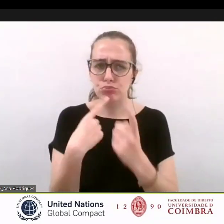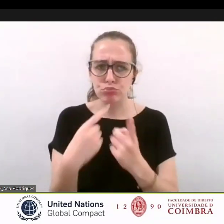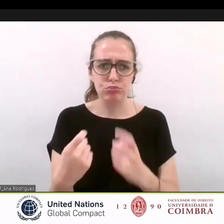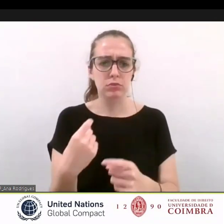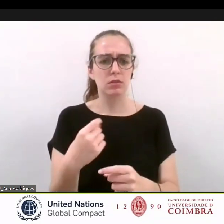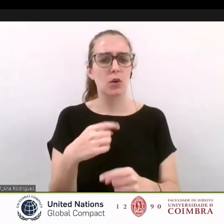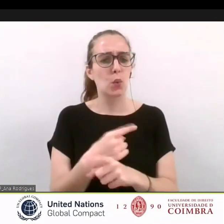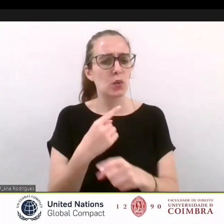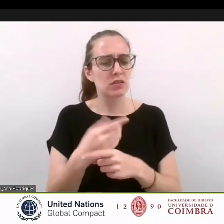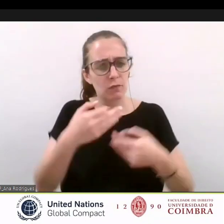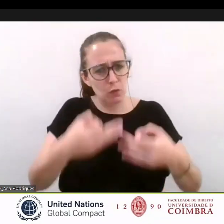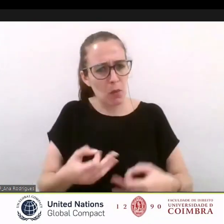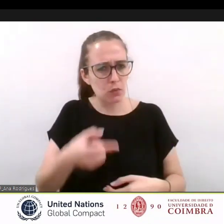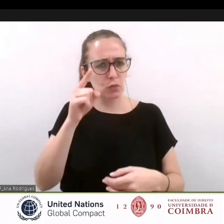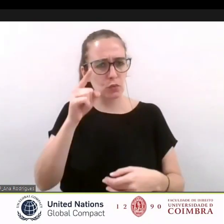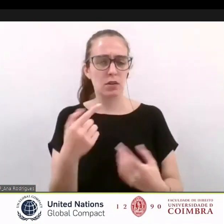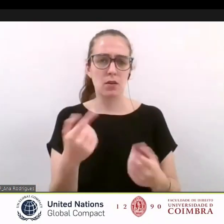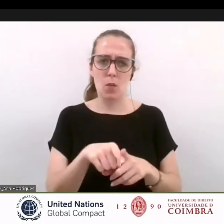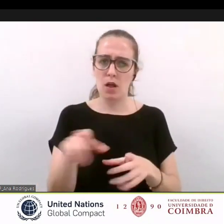organizados no âmbito de comunidades